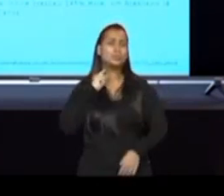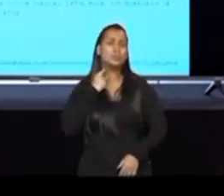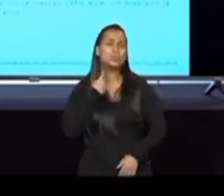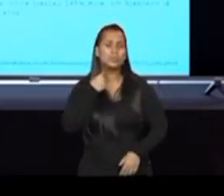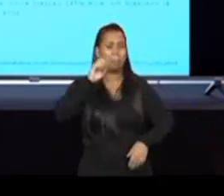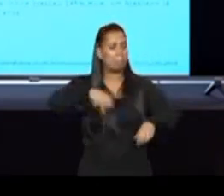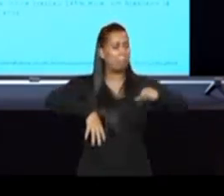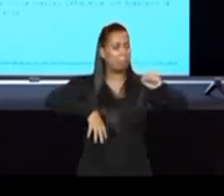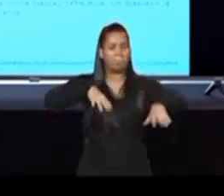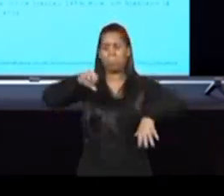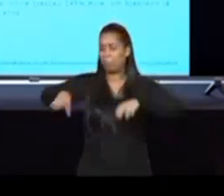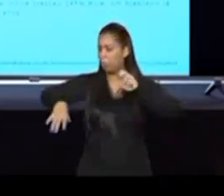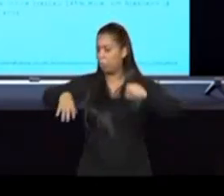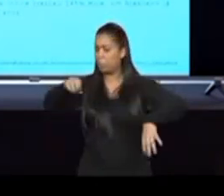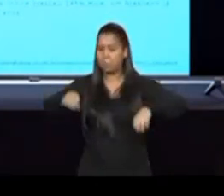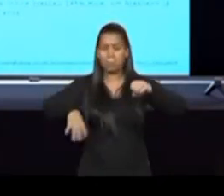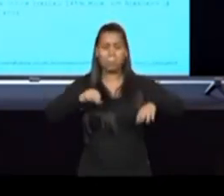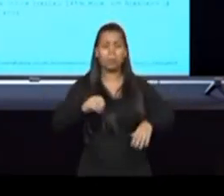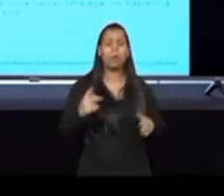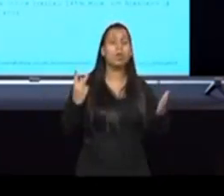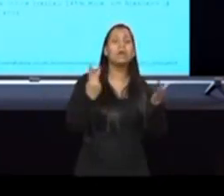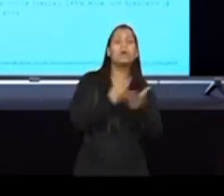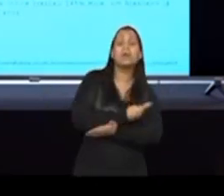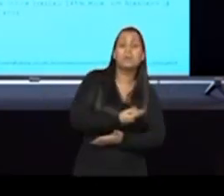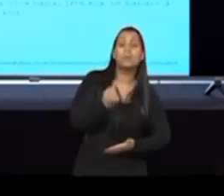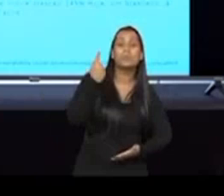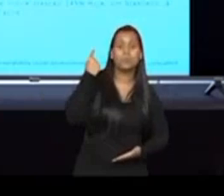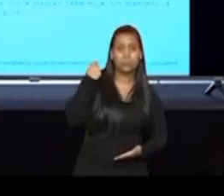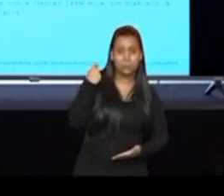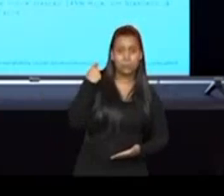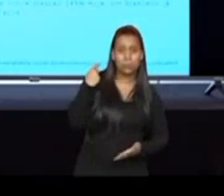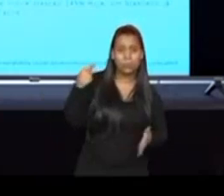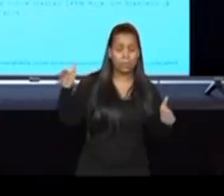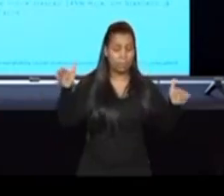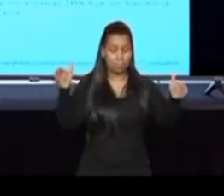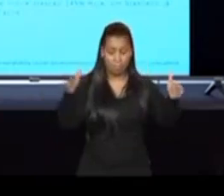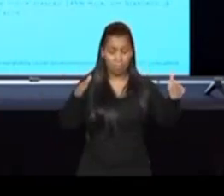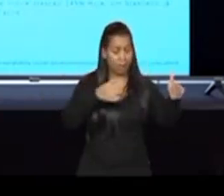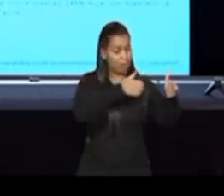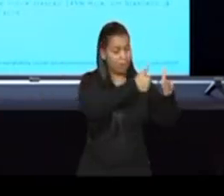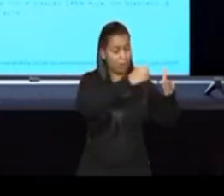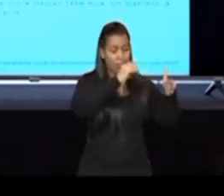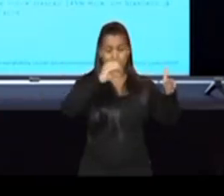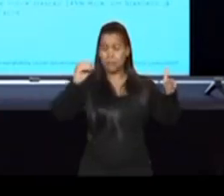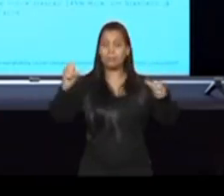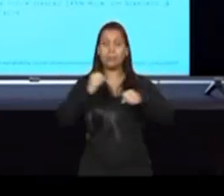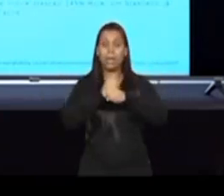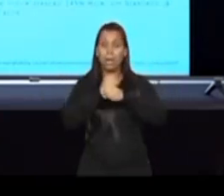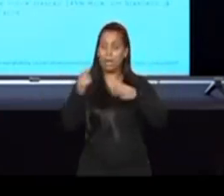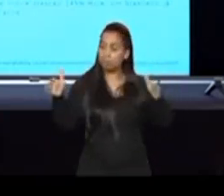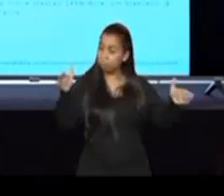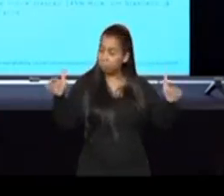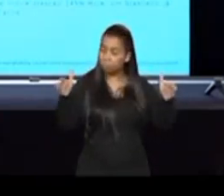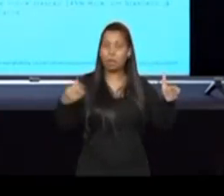todo lado, lixos espalhados pela rua. Então, o que aconteceu que nos últimos 100 anos fez com que nós pudéssemos